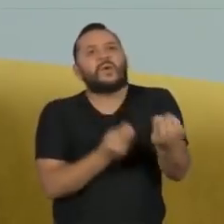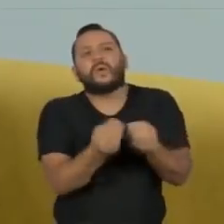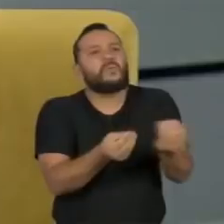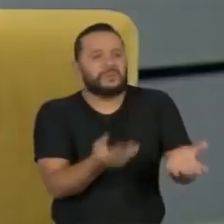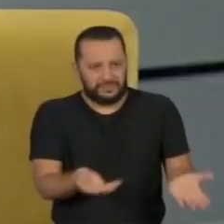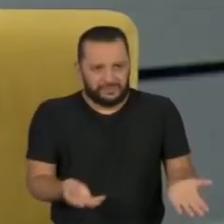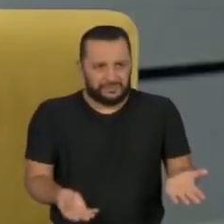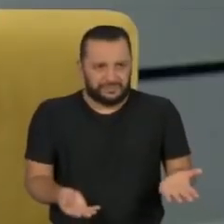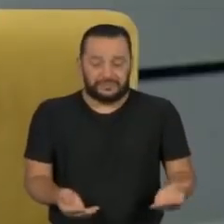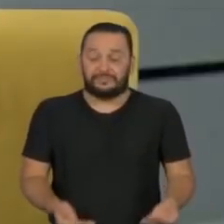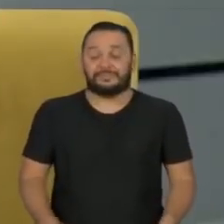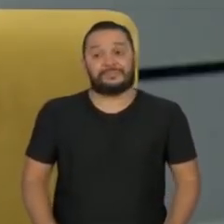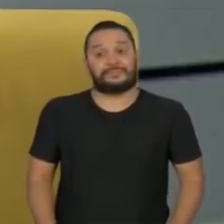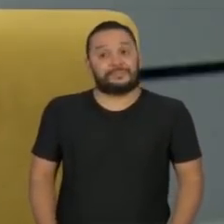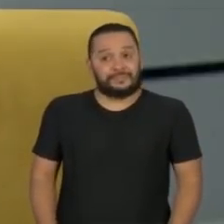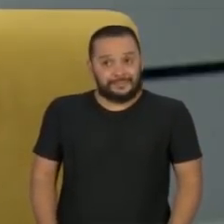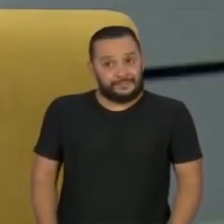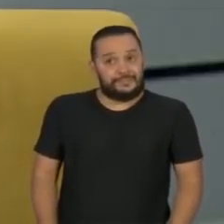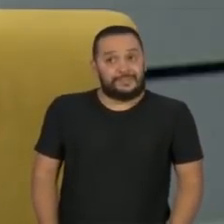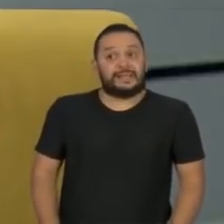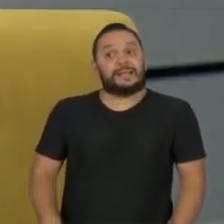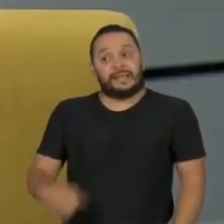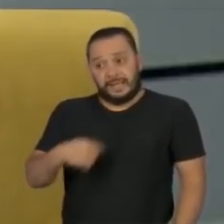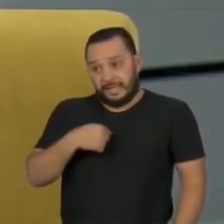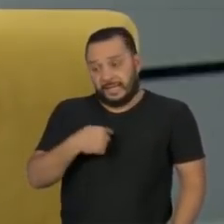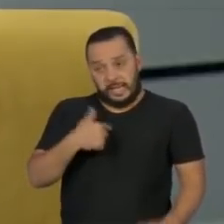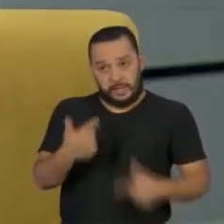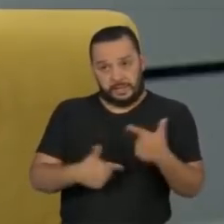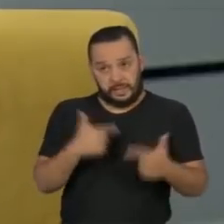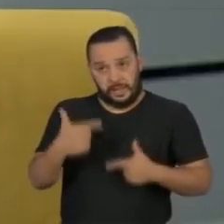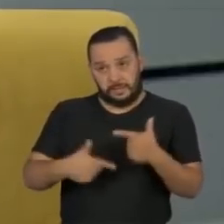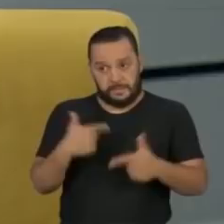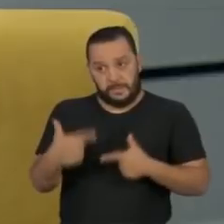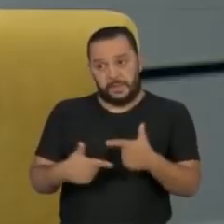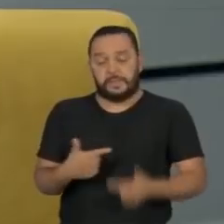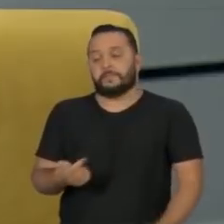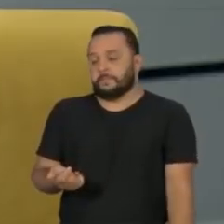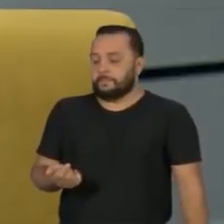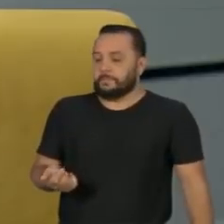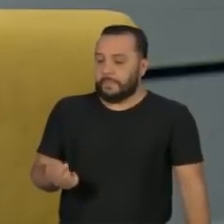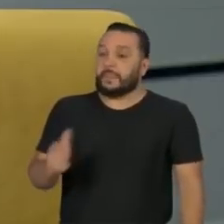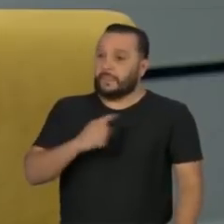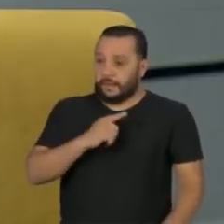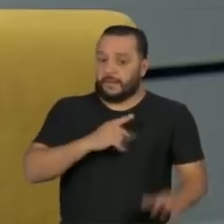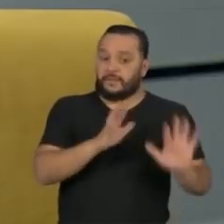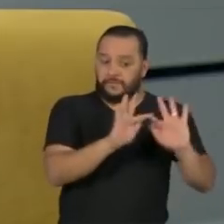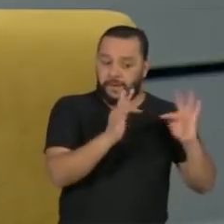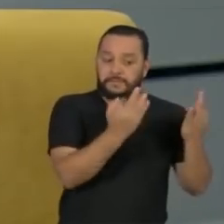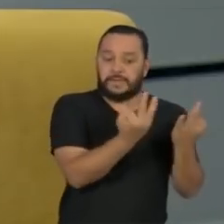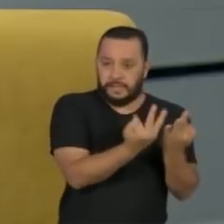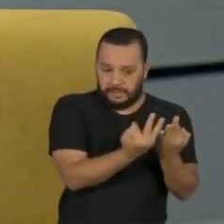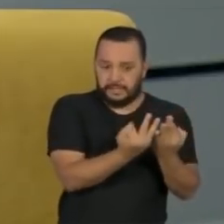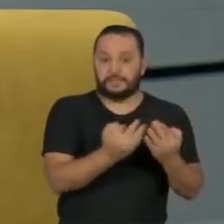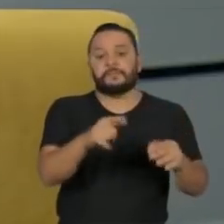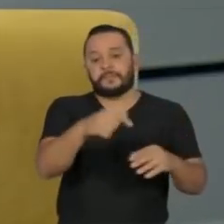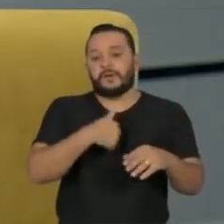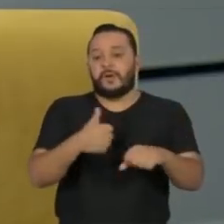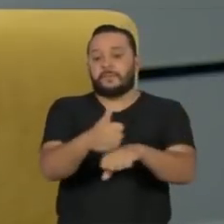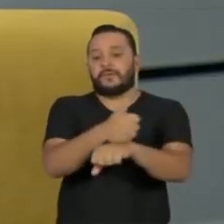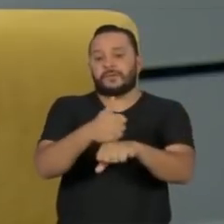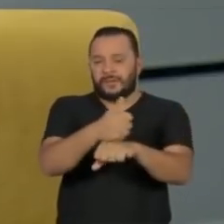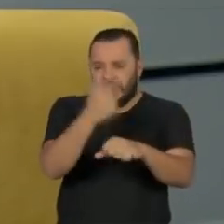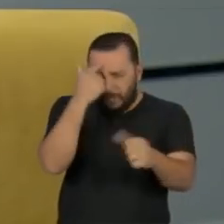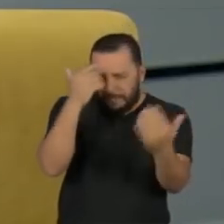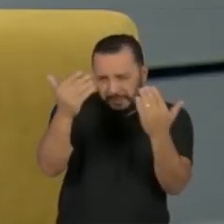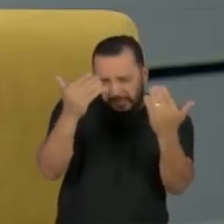a isso? Eu falo assim, onde eu trabalho, a gente procura trabalhar família, especialistas e o